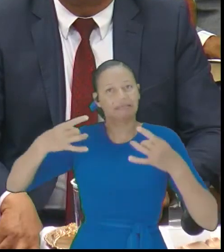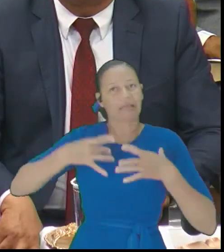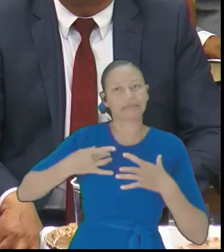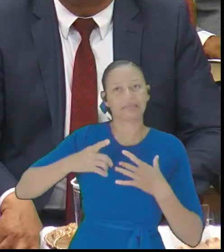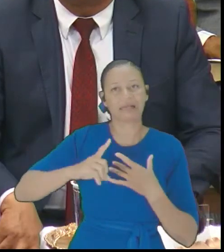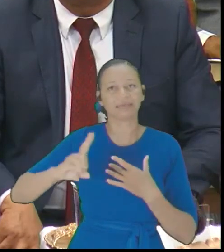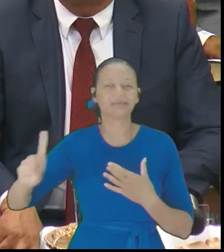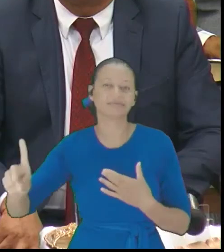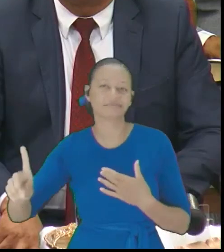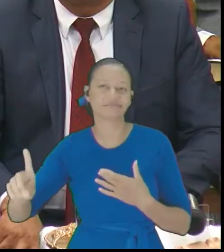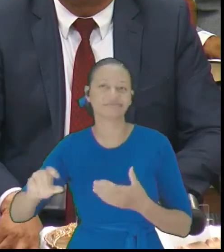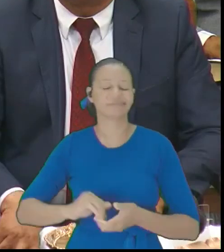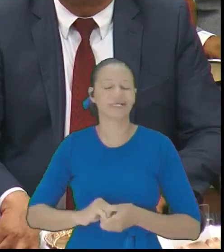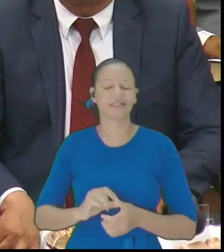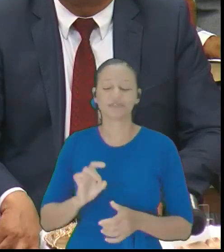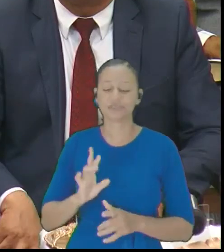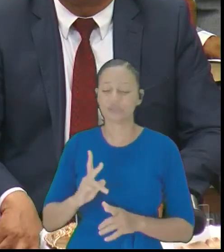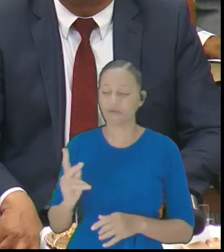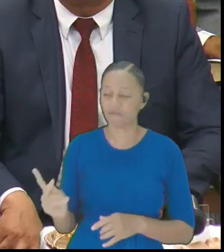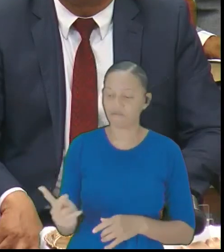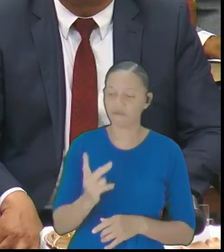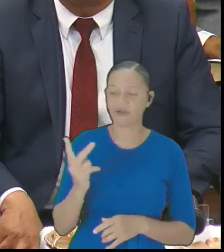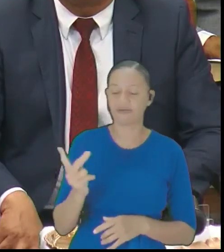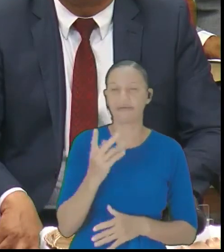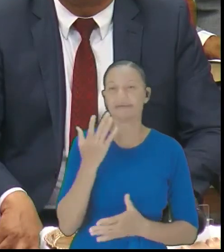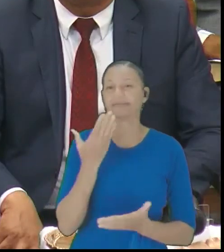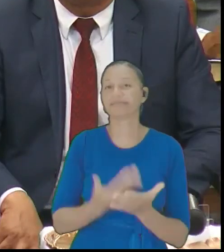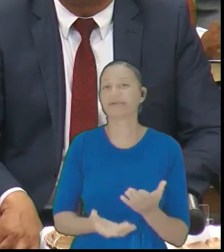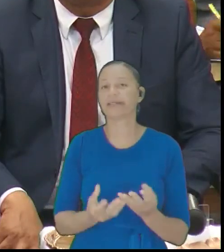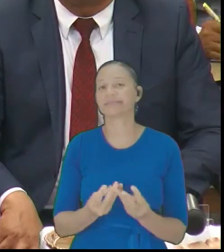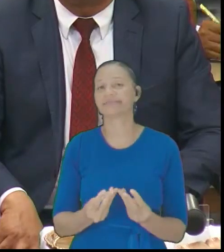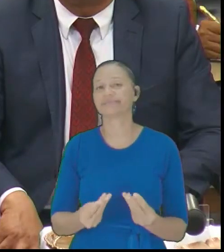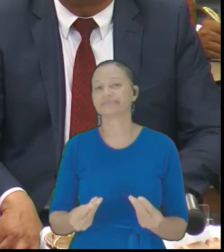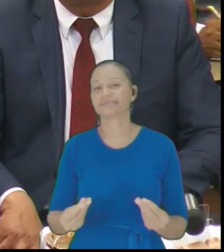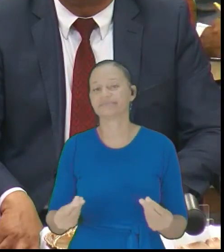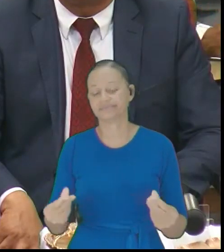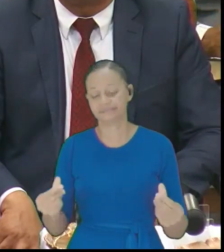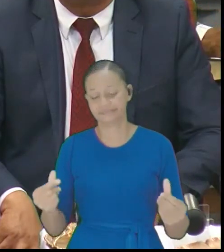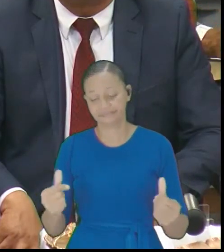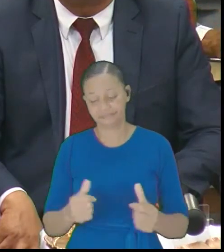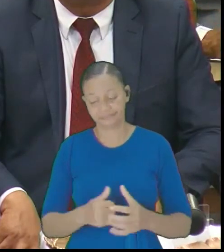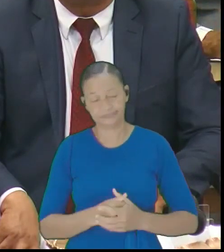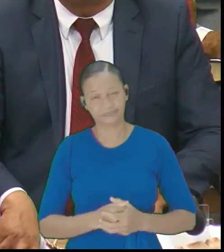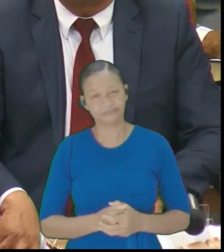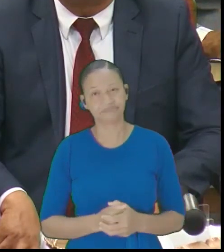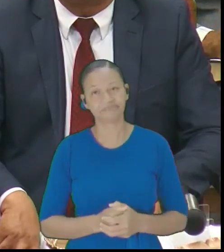E nós só valorizamos isso quando às vezes perdemos.